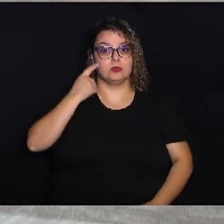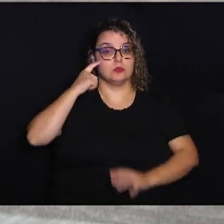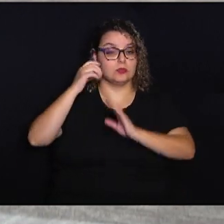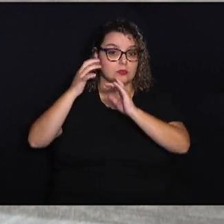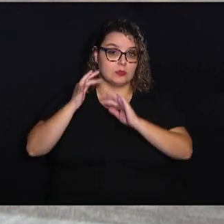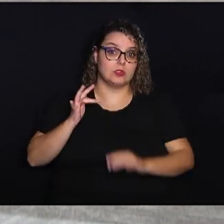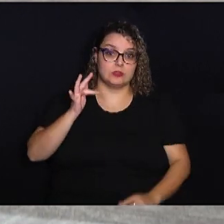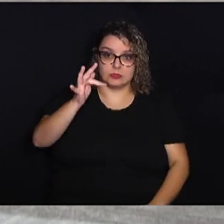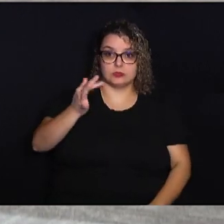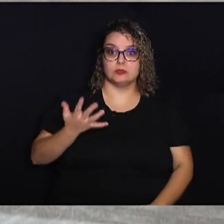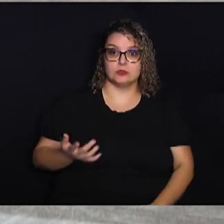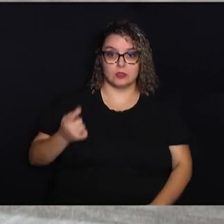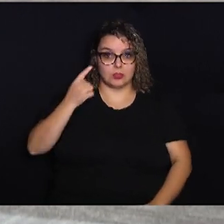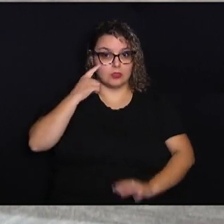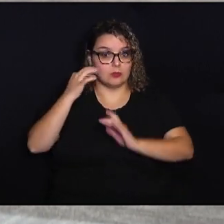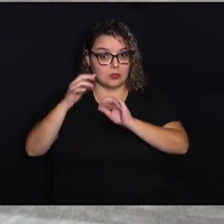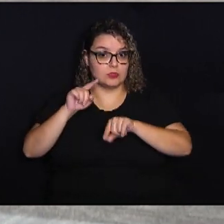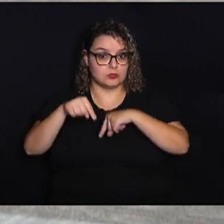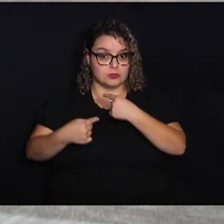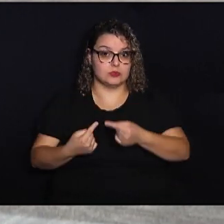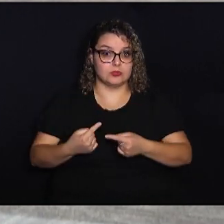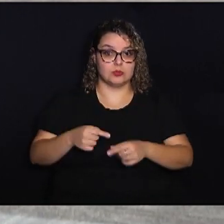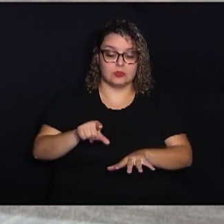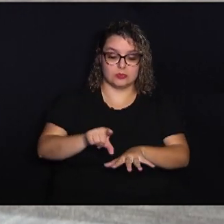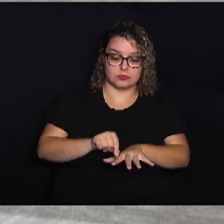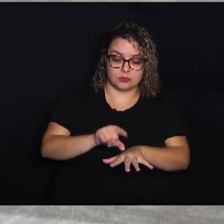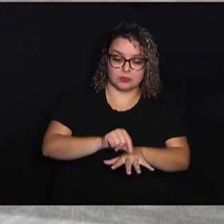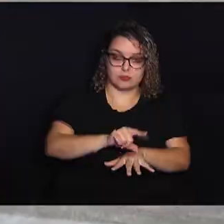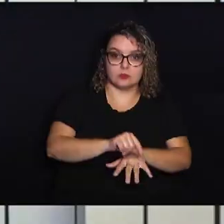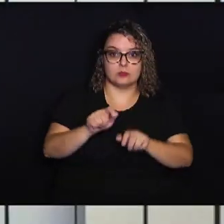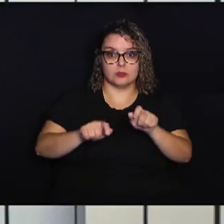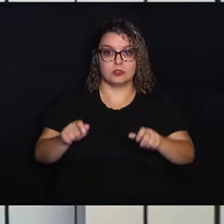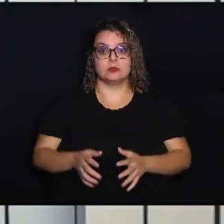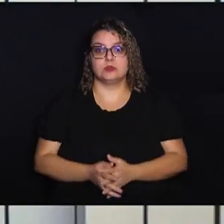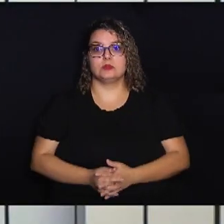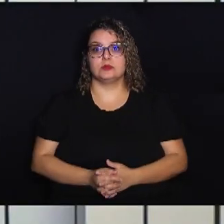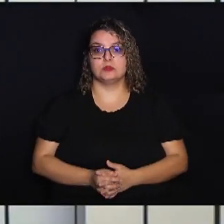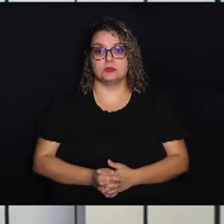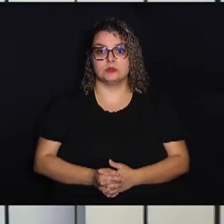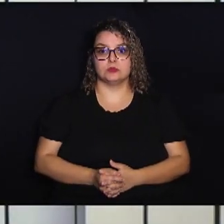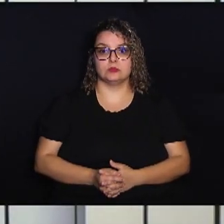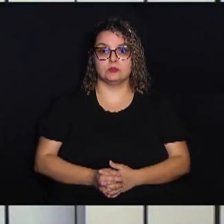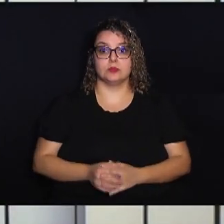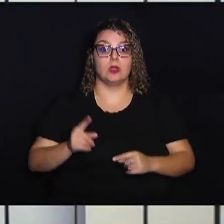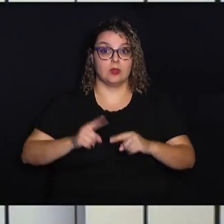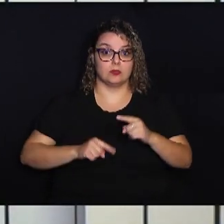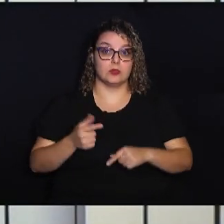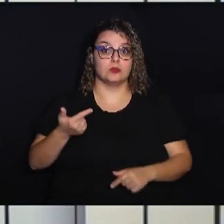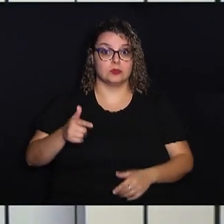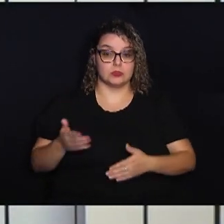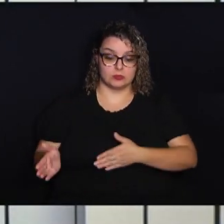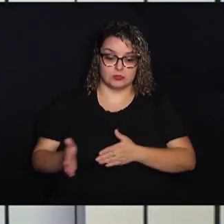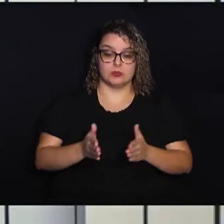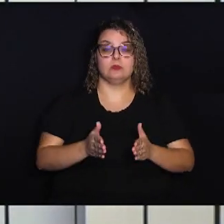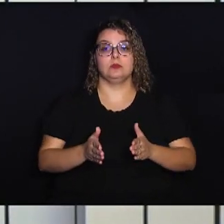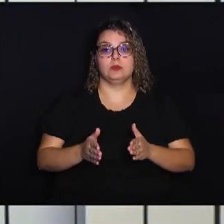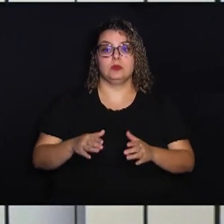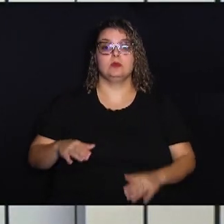à Violência, está presente na cidade de Campinas há muitos anos. O projeto, ministrado por policiais